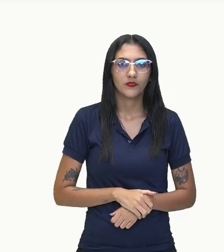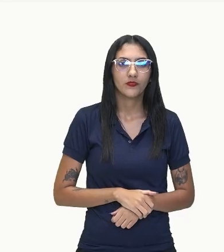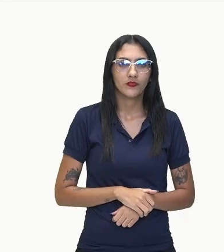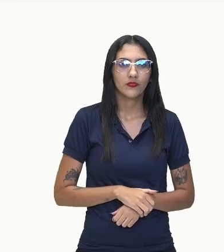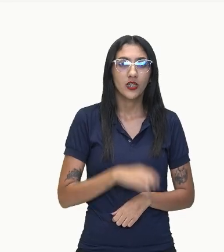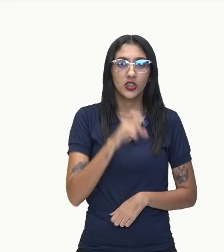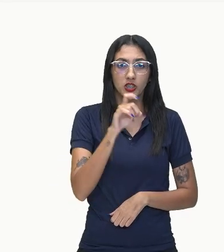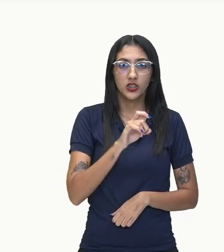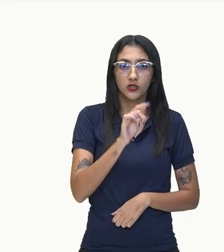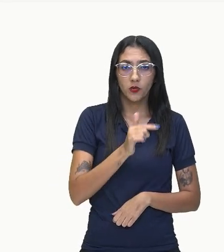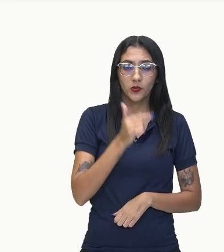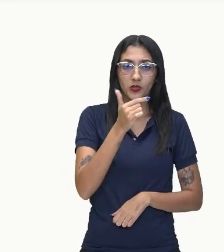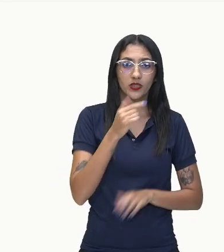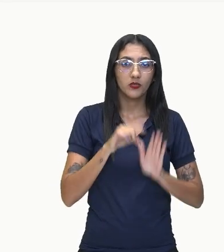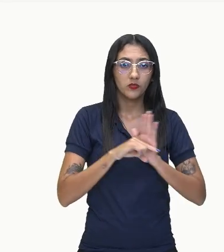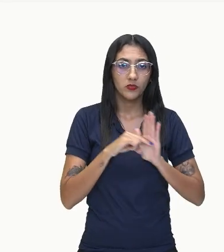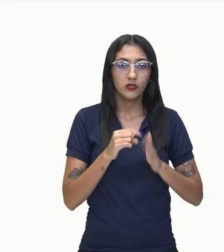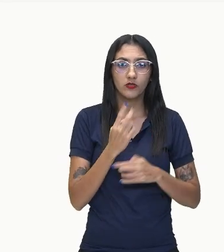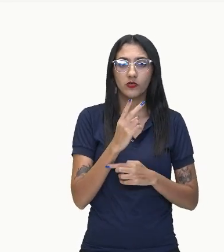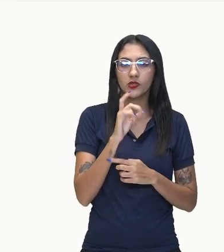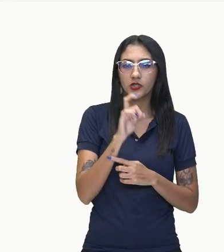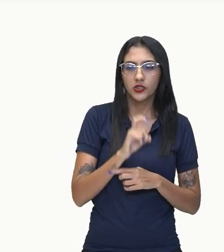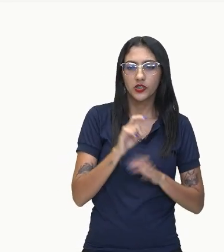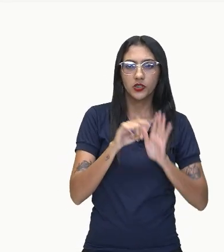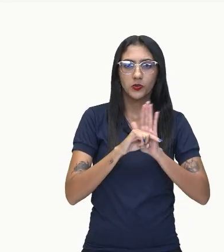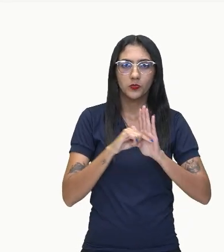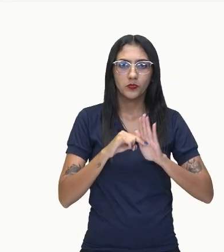1. Igualamos tudo a zero,